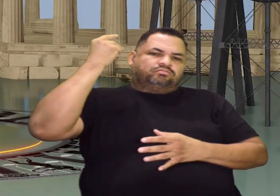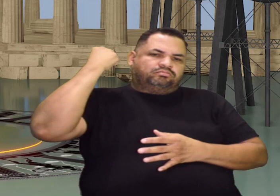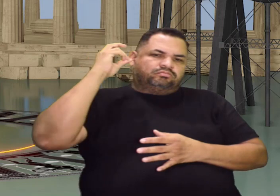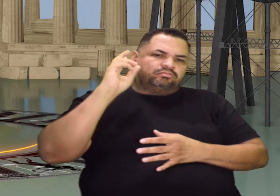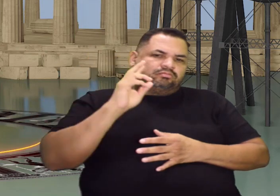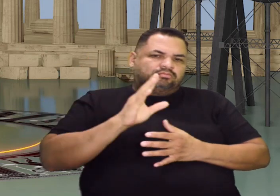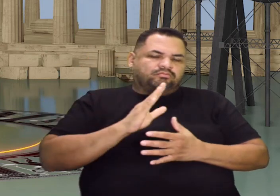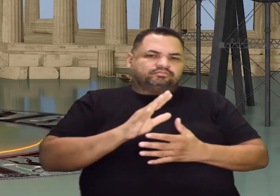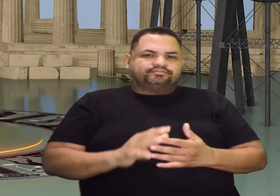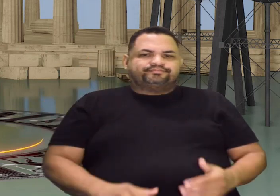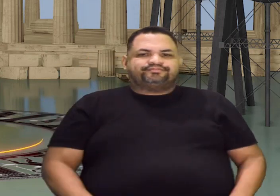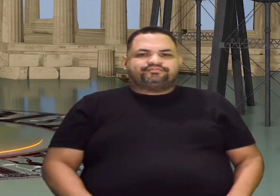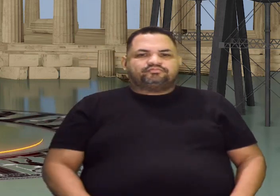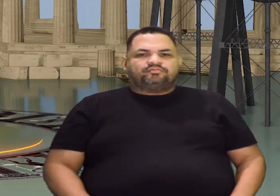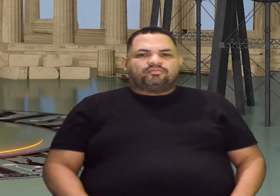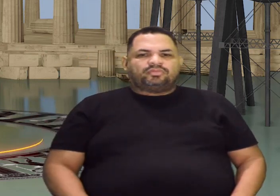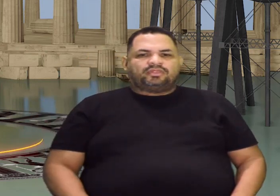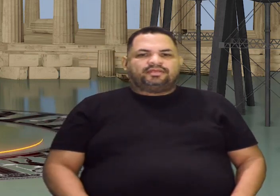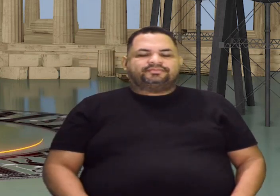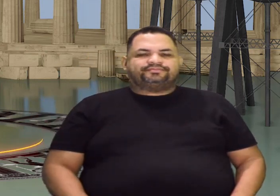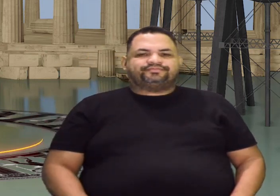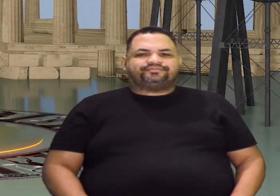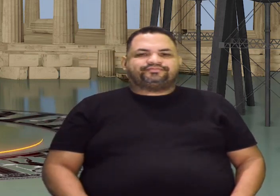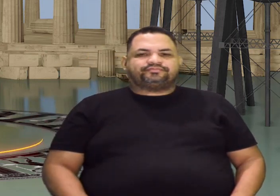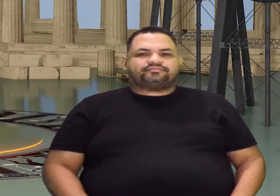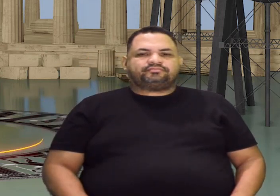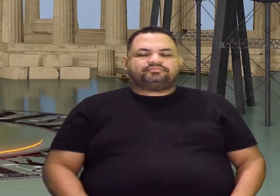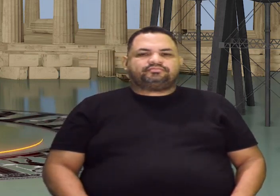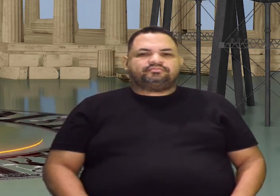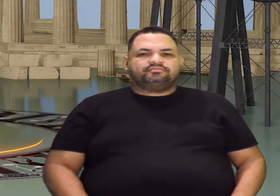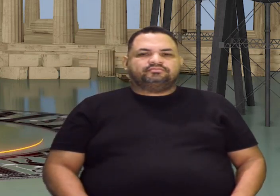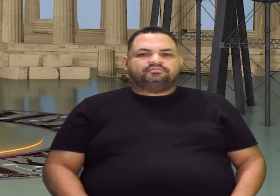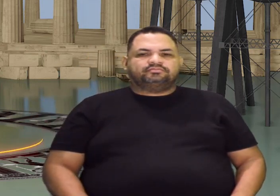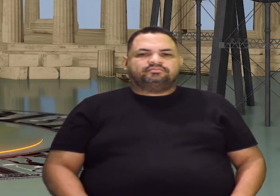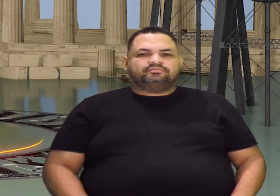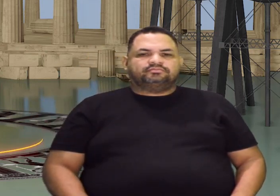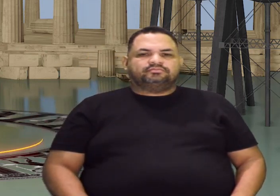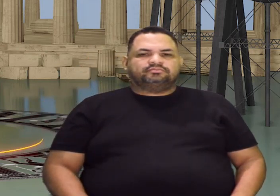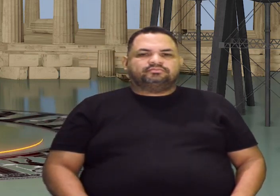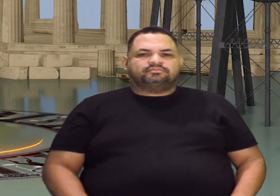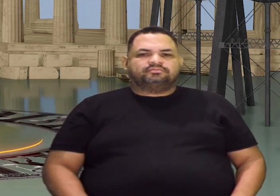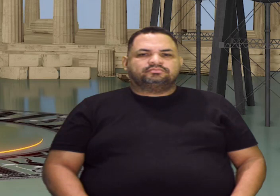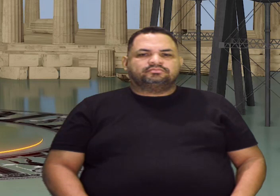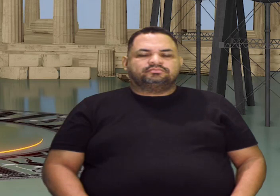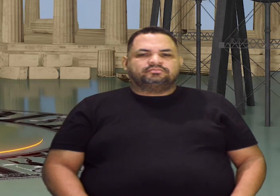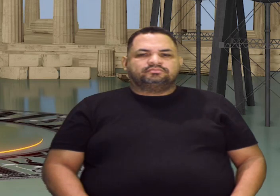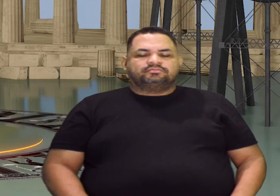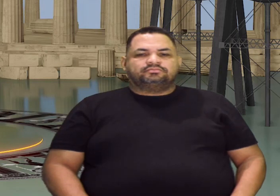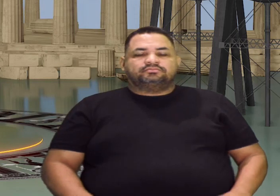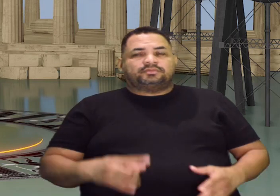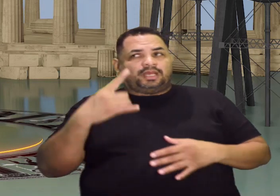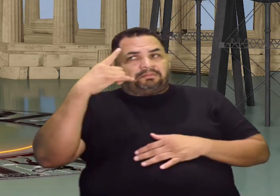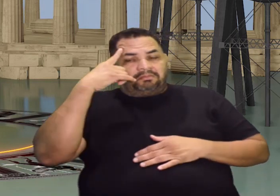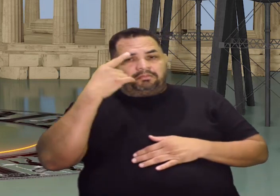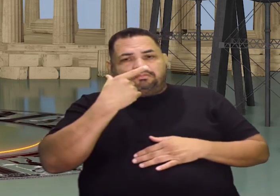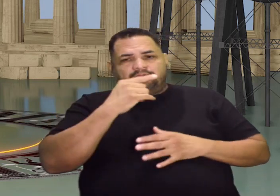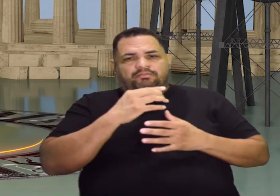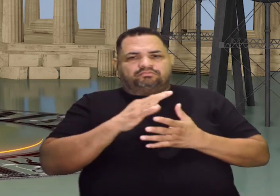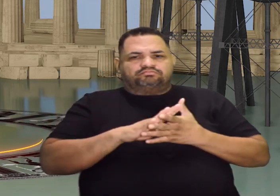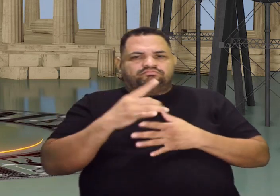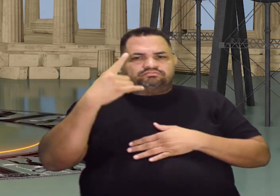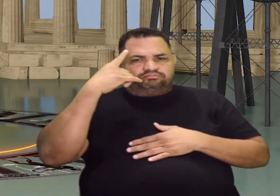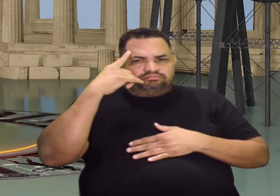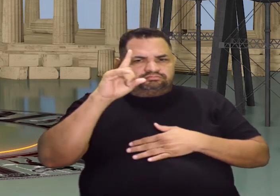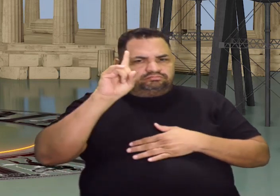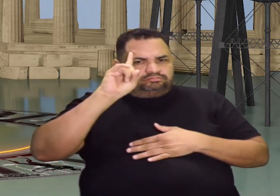isso aí lá no segundo ano. E no primeiro também. Fiz um pouquinho. Sofista é aqueles que pensavam num pensamento,